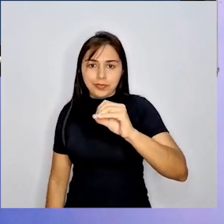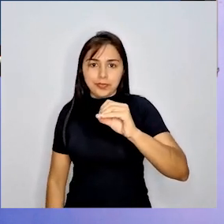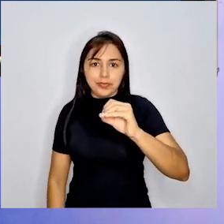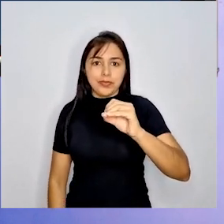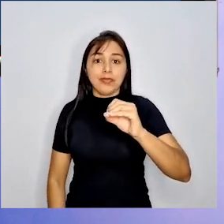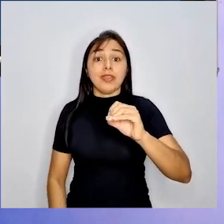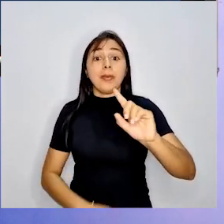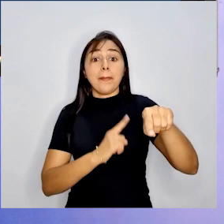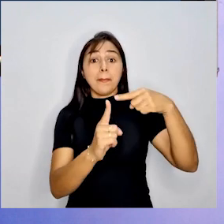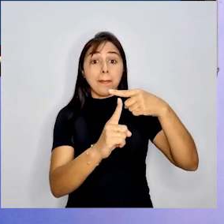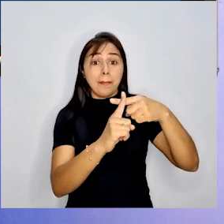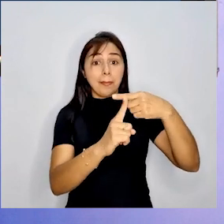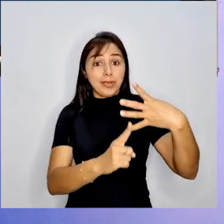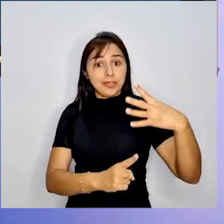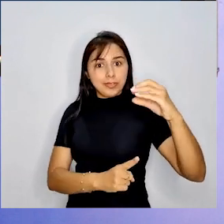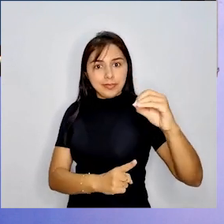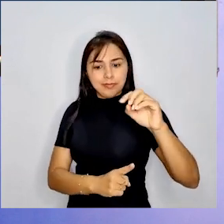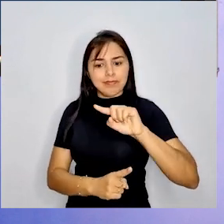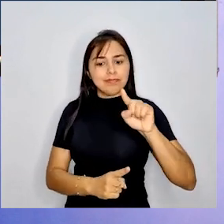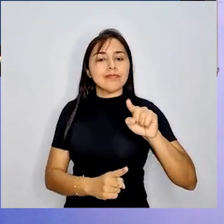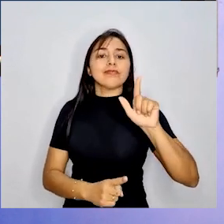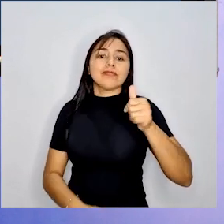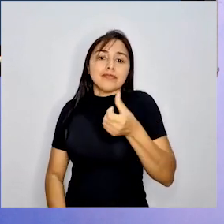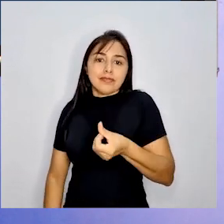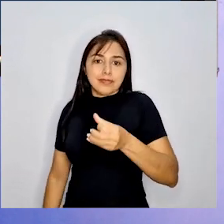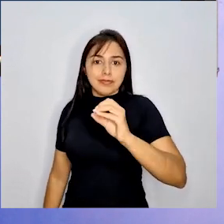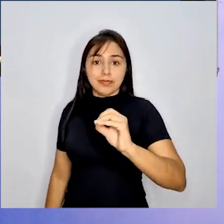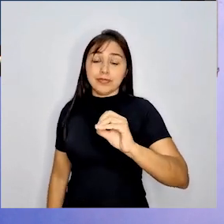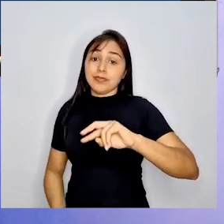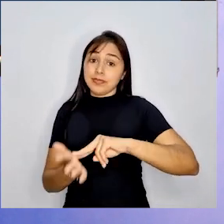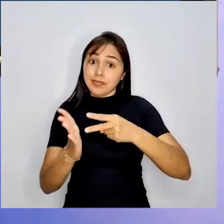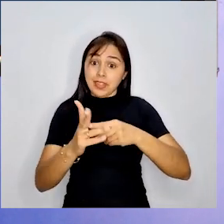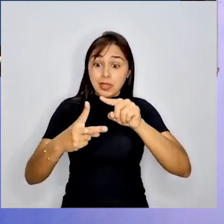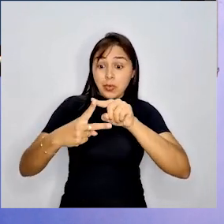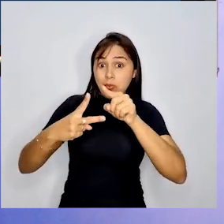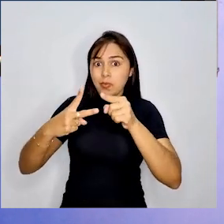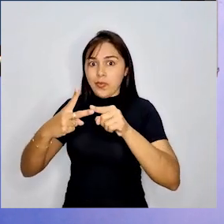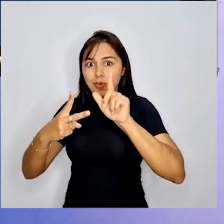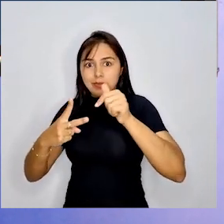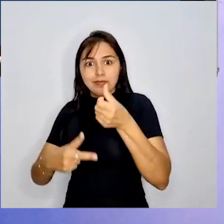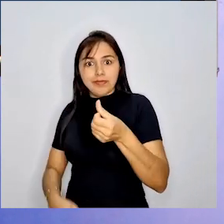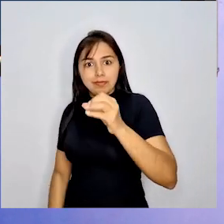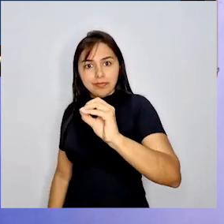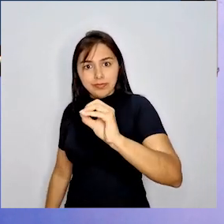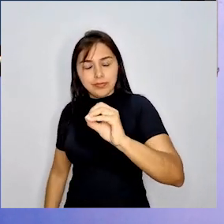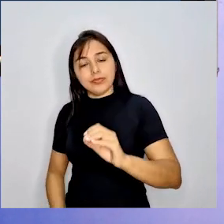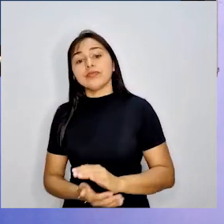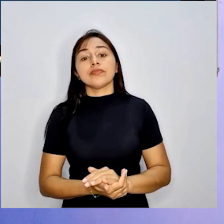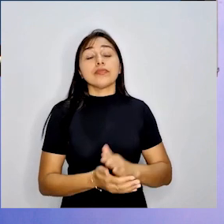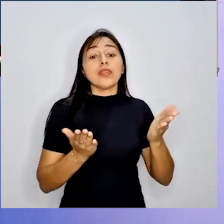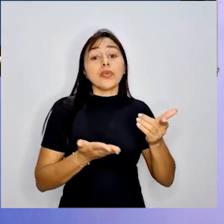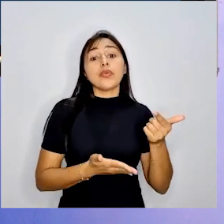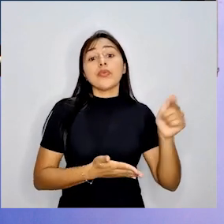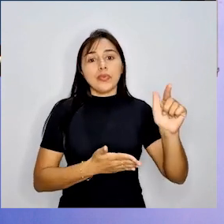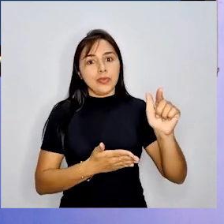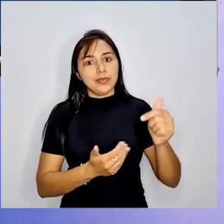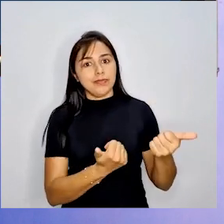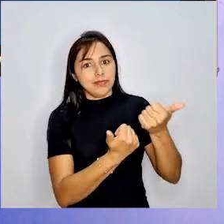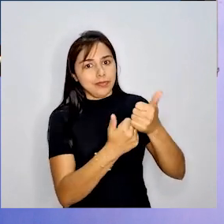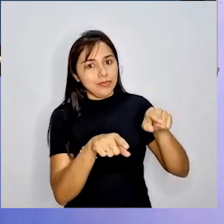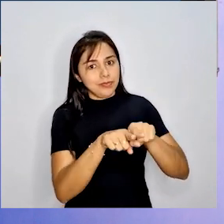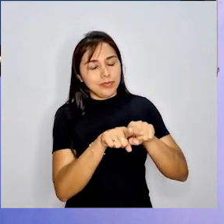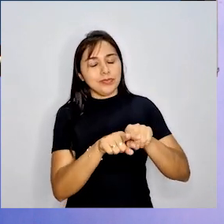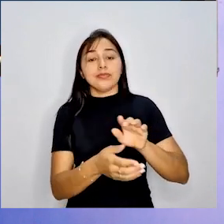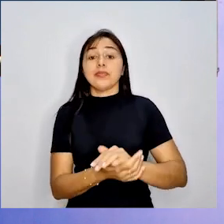a 60. Então, esse ângulo tem 60. Vamos ver o valor do outro. Substituindo lá por 10